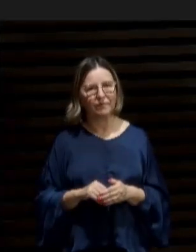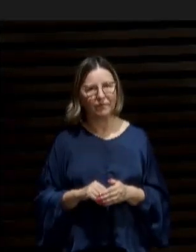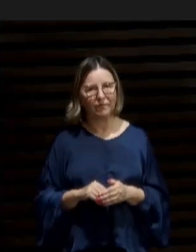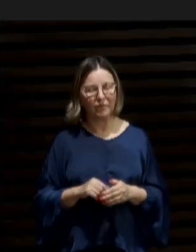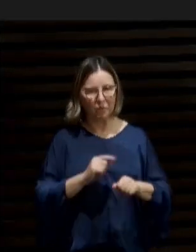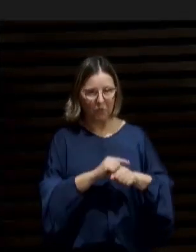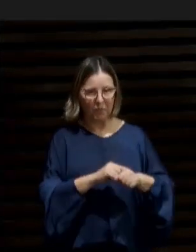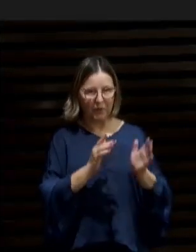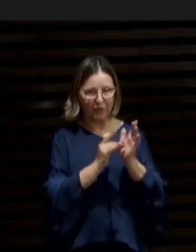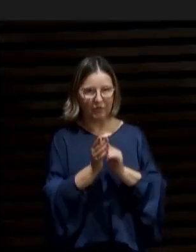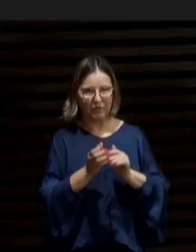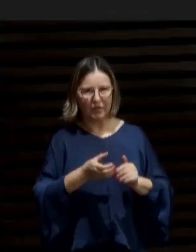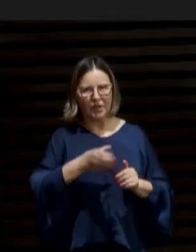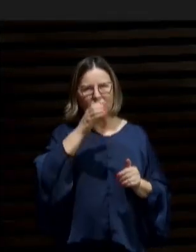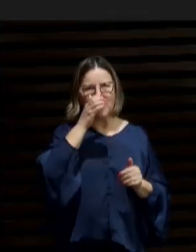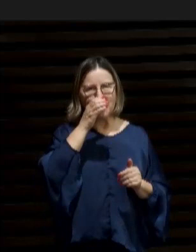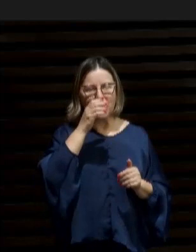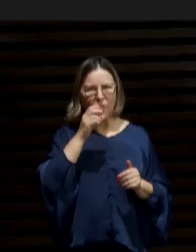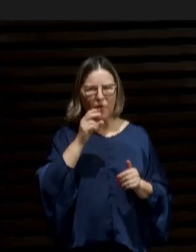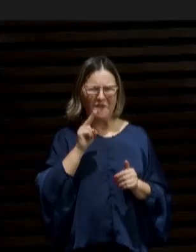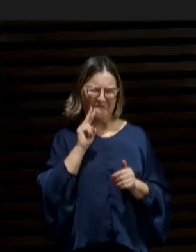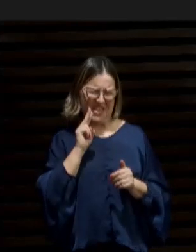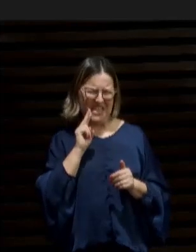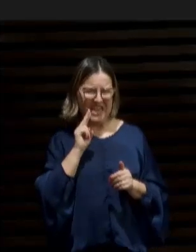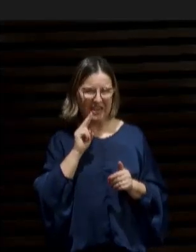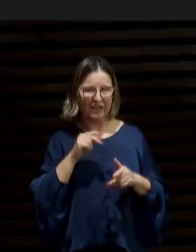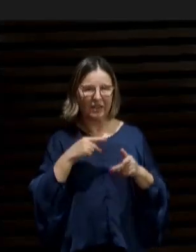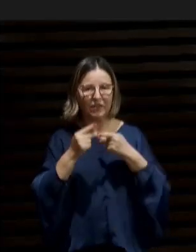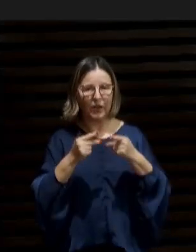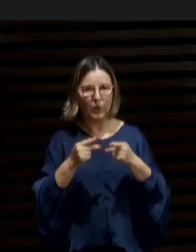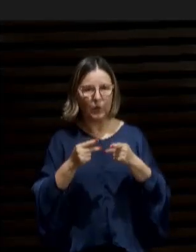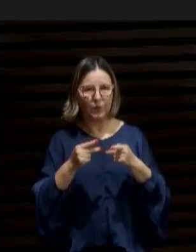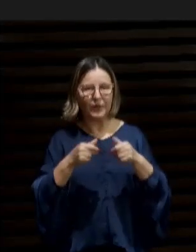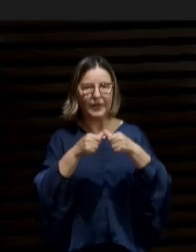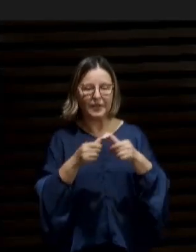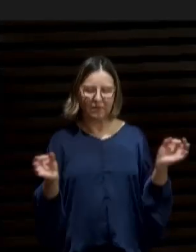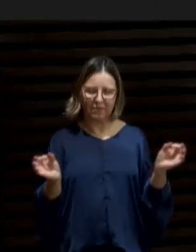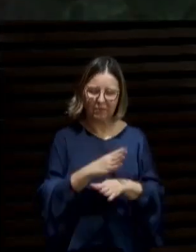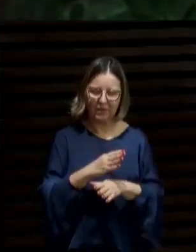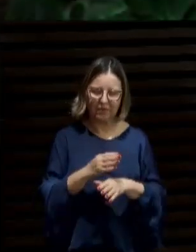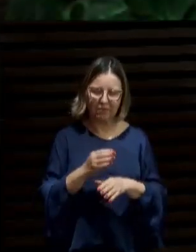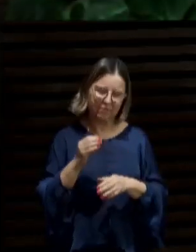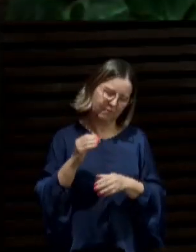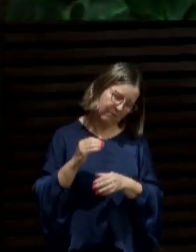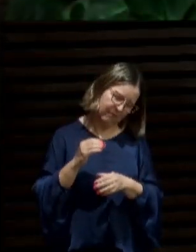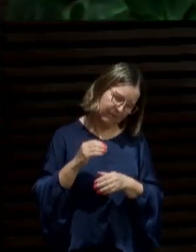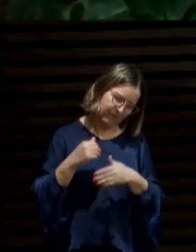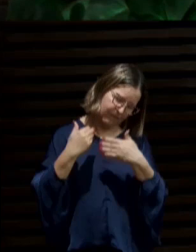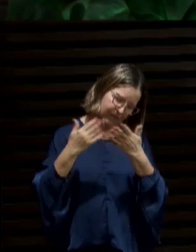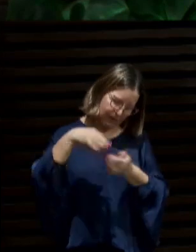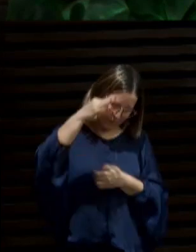vinagre, disse, está consumado. E, inclinando a cabeça, rendeu o espírito.